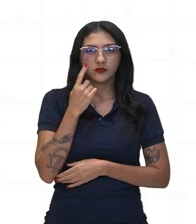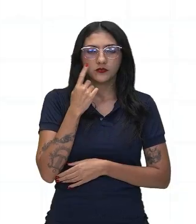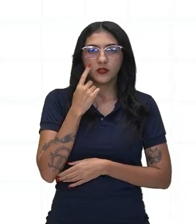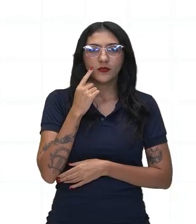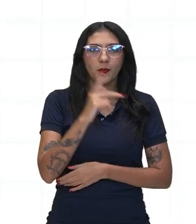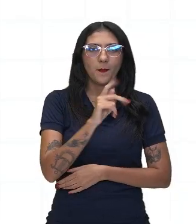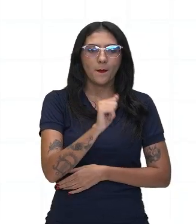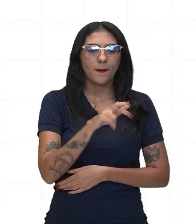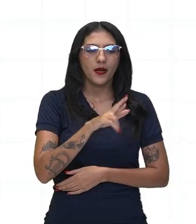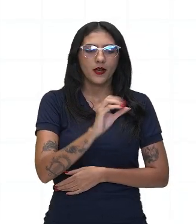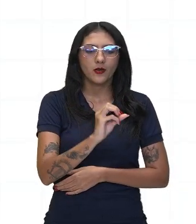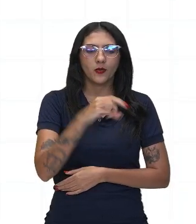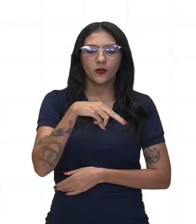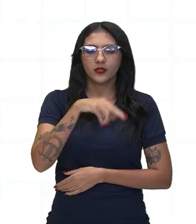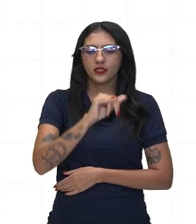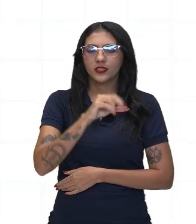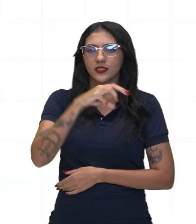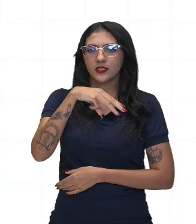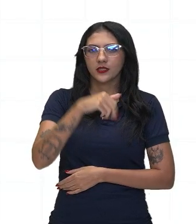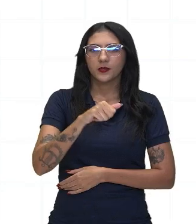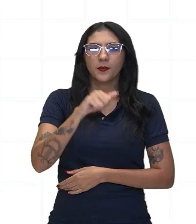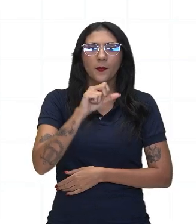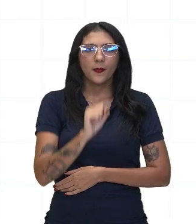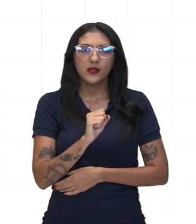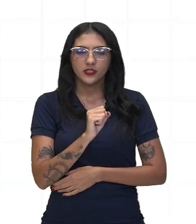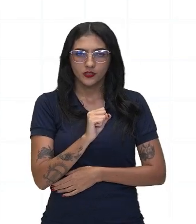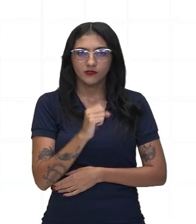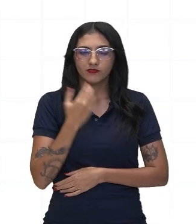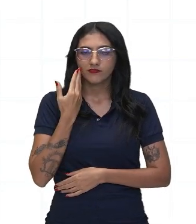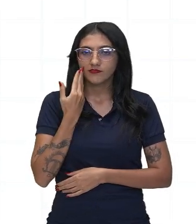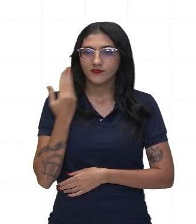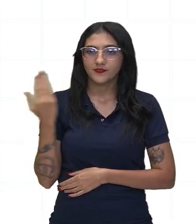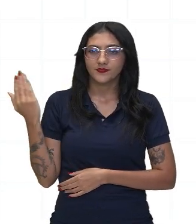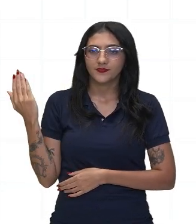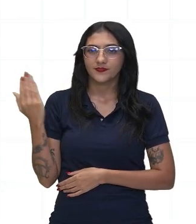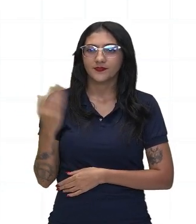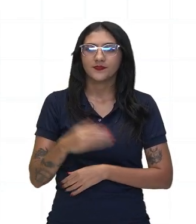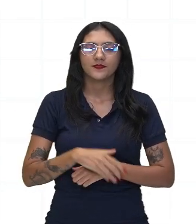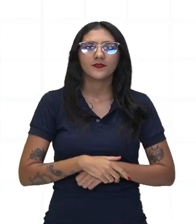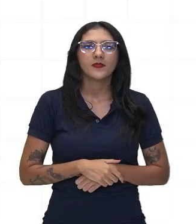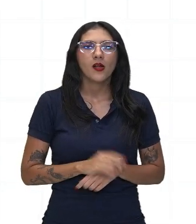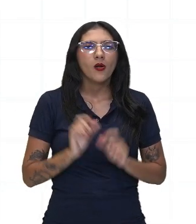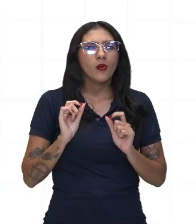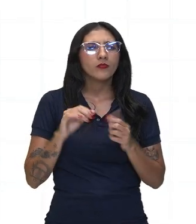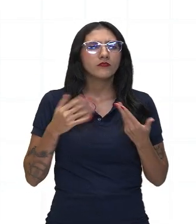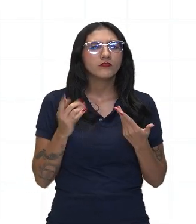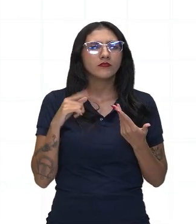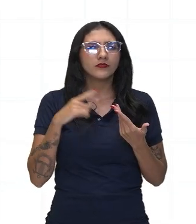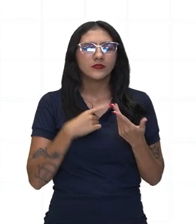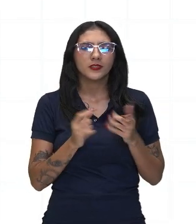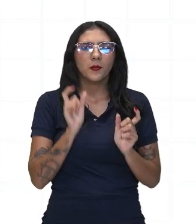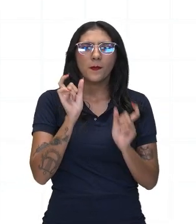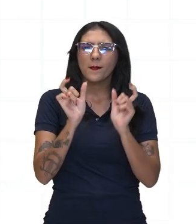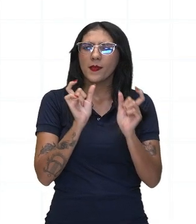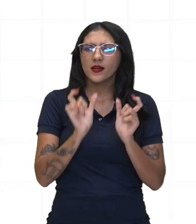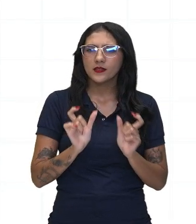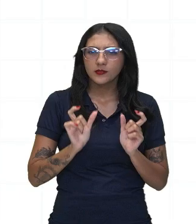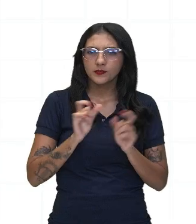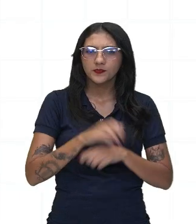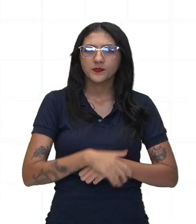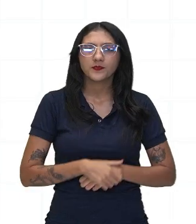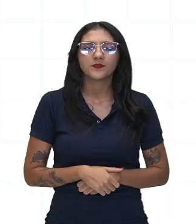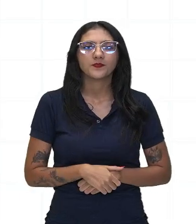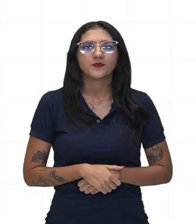parônimas. Já vimos as antônimas, né? Sinônimos e antônimos, nós vamos ver as parônimas. O que são, então, aí, palavras parônimas,